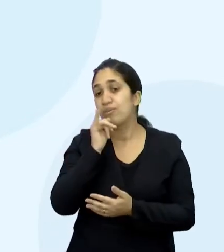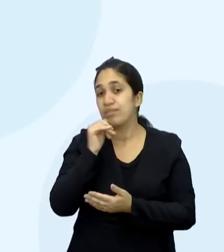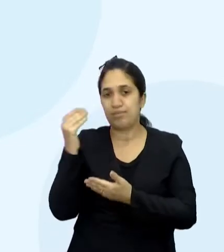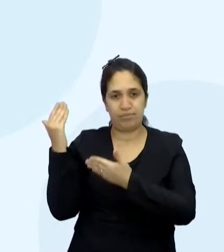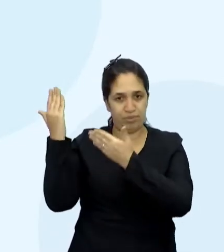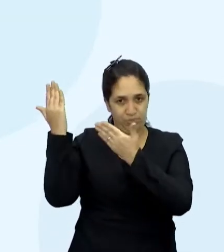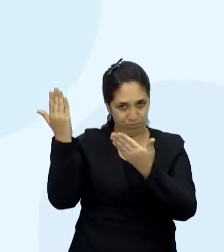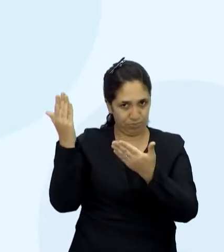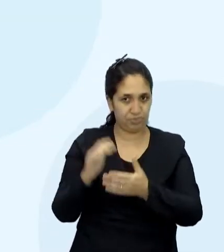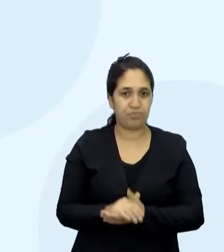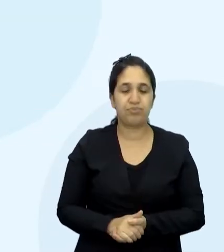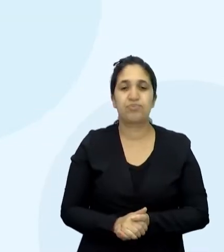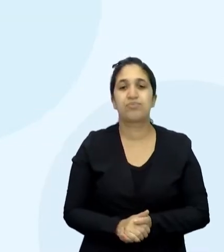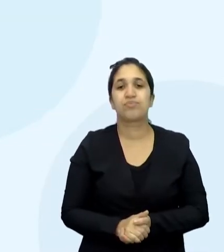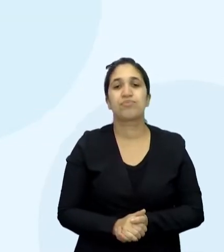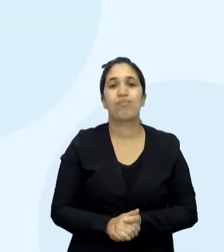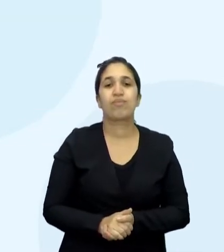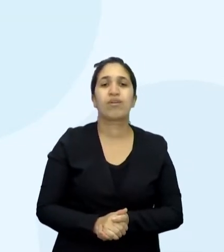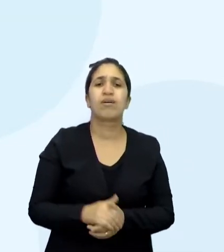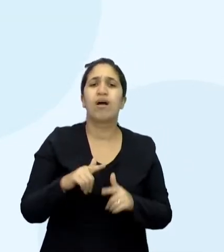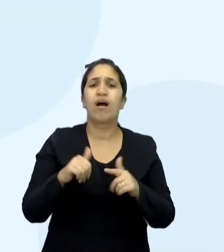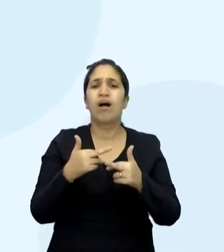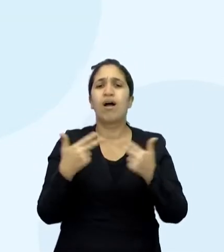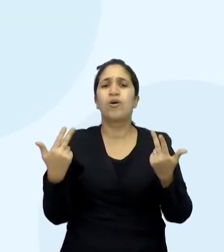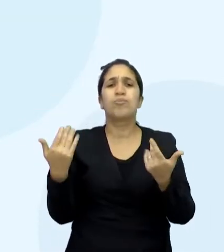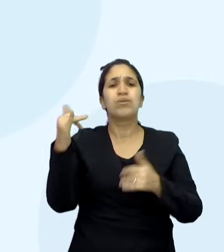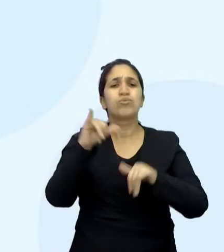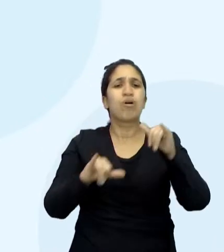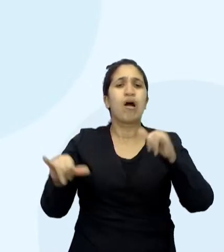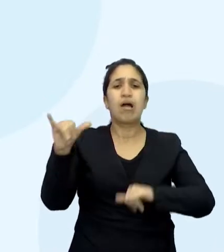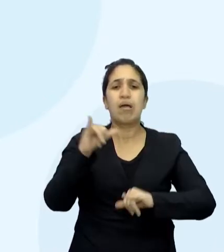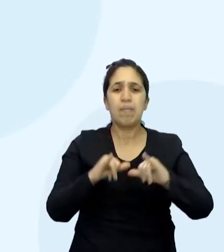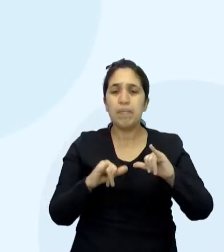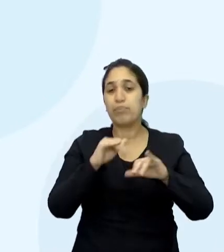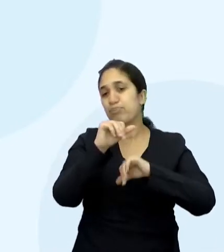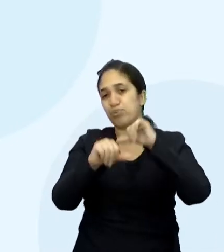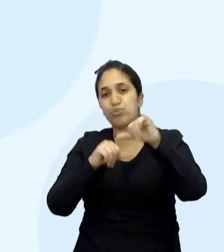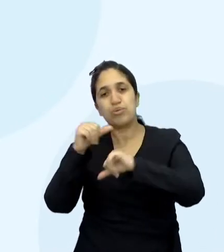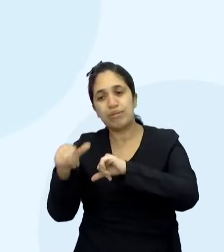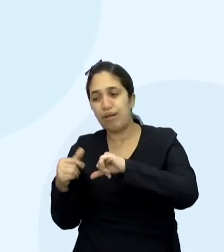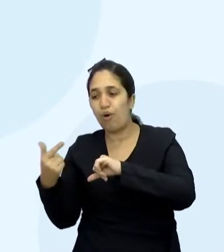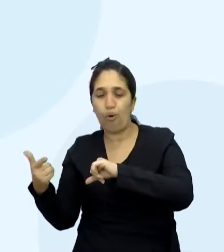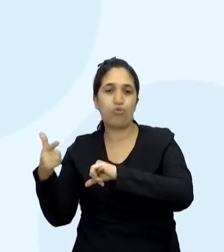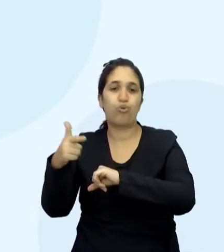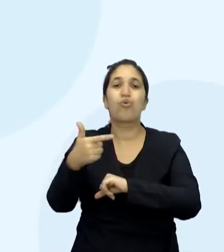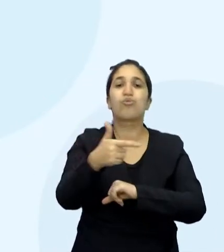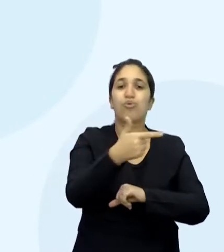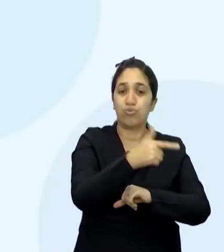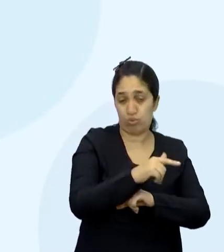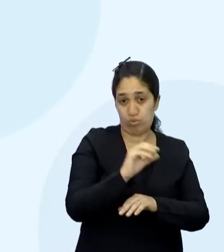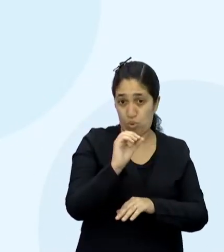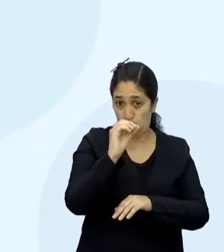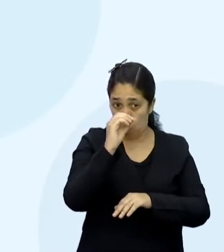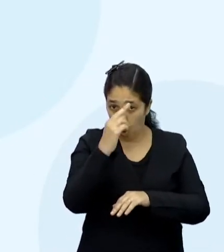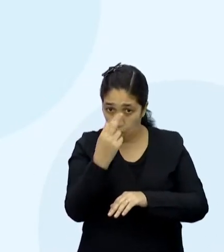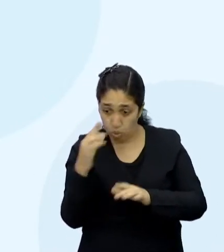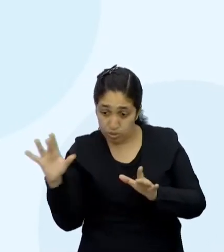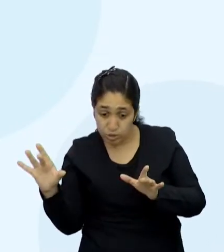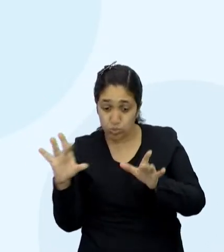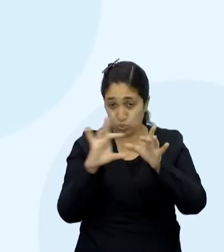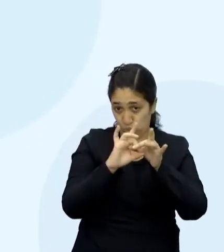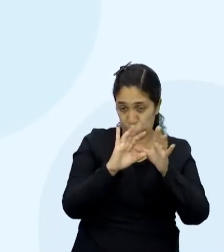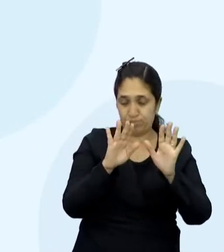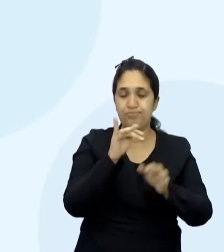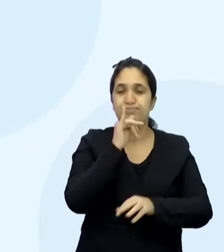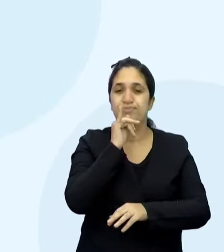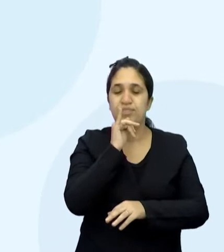vocês. E aí esses elementos químicos se transformam em outro, tá? É assim que acontece. Ou os elementos se juntam formando, por exemplo, se você